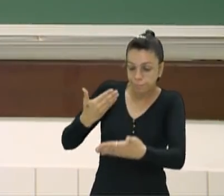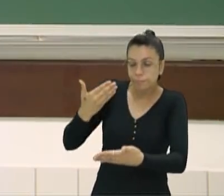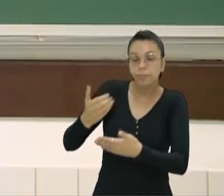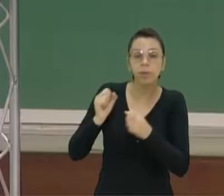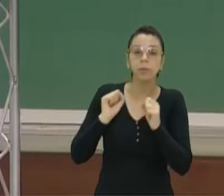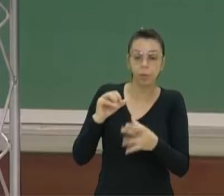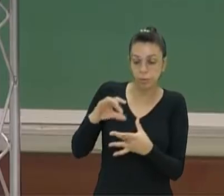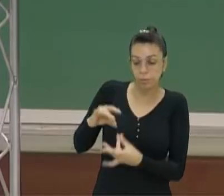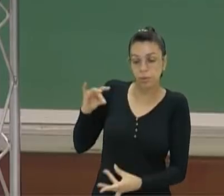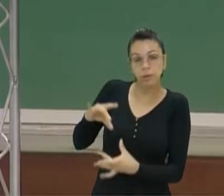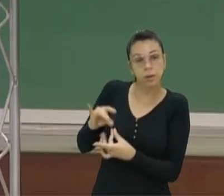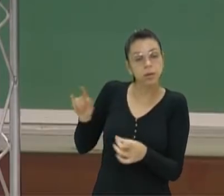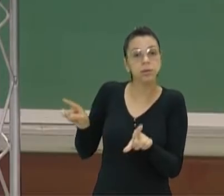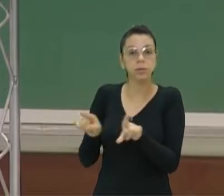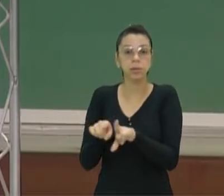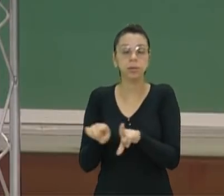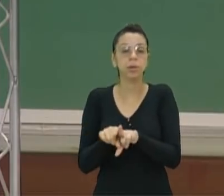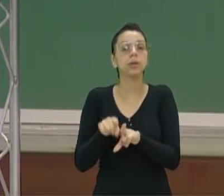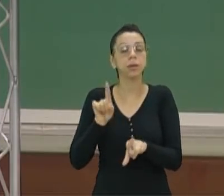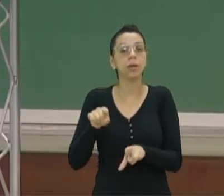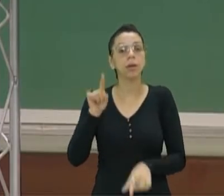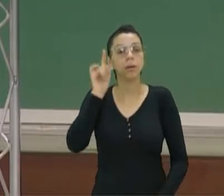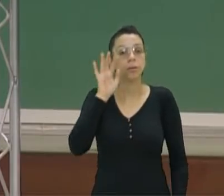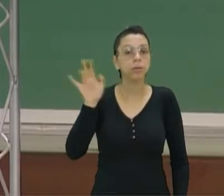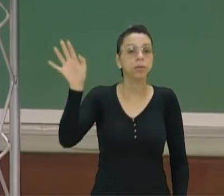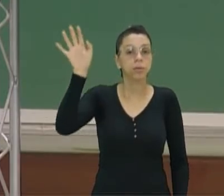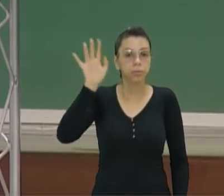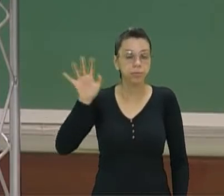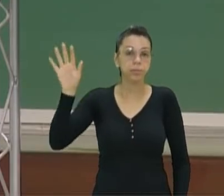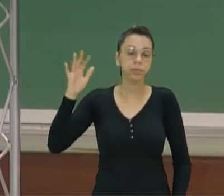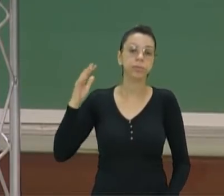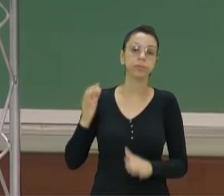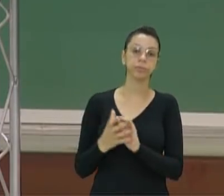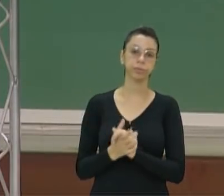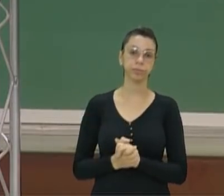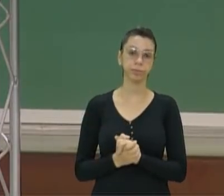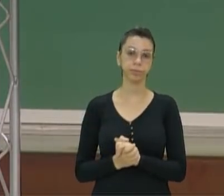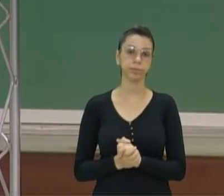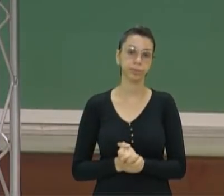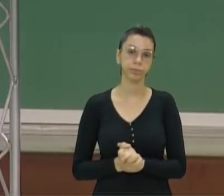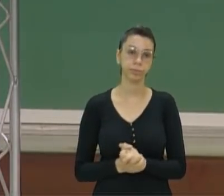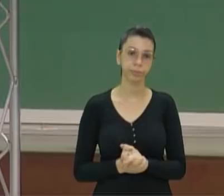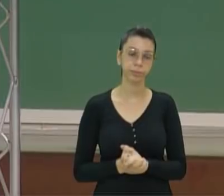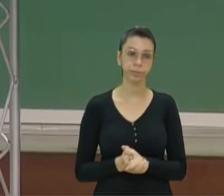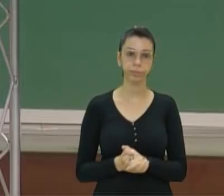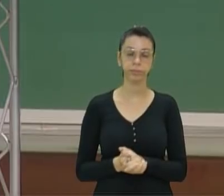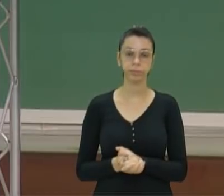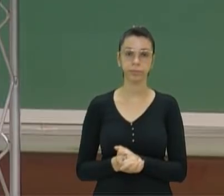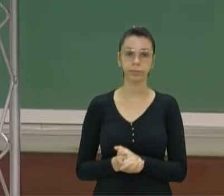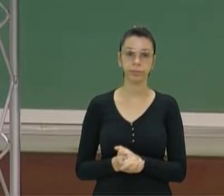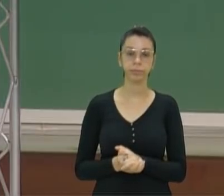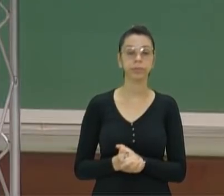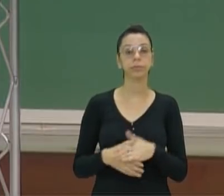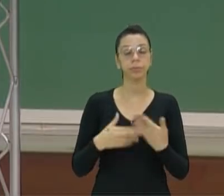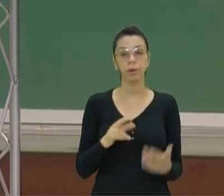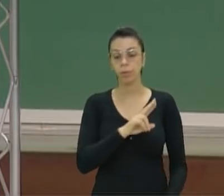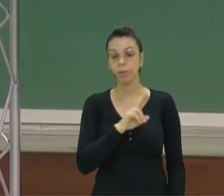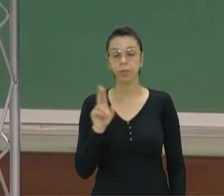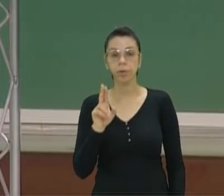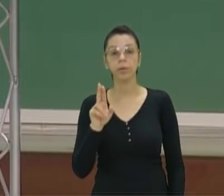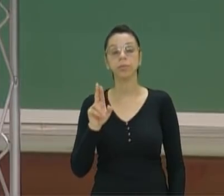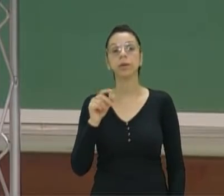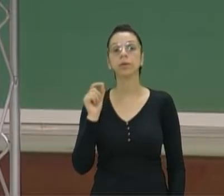outras coisas, que é justamente o pensamento, é a elaboração disso. Aí nós chamamos isso de razão ou